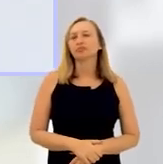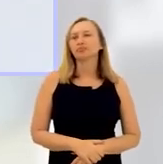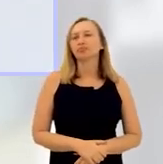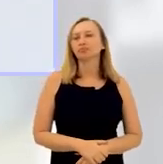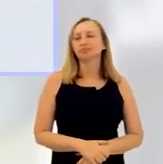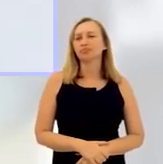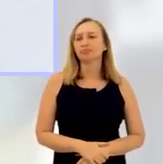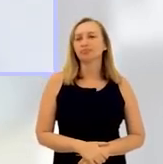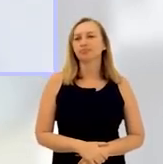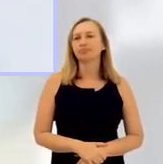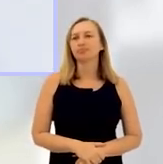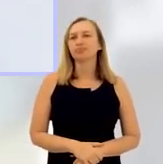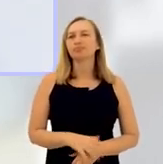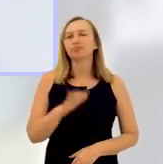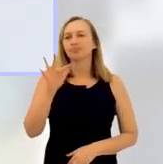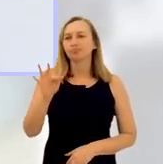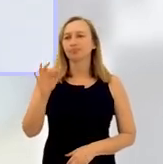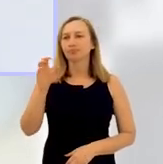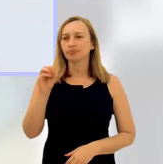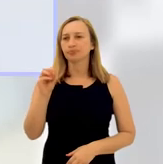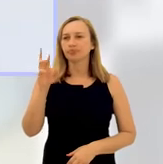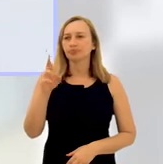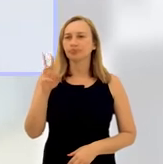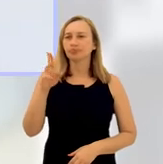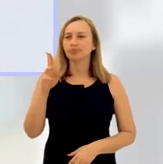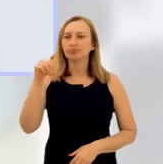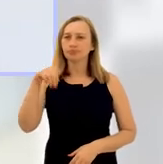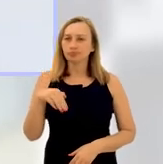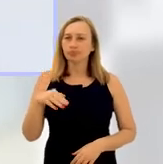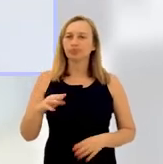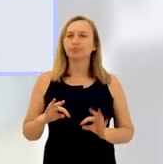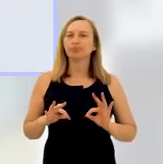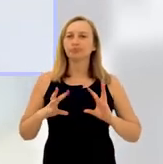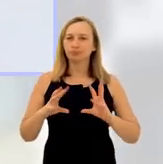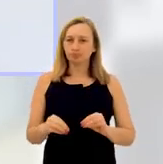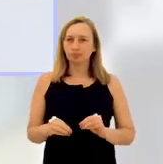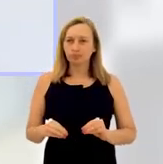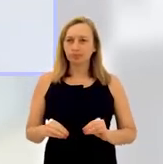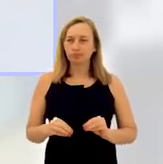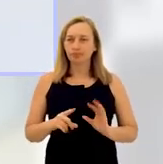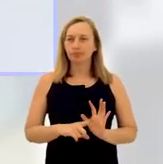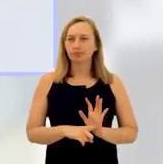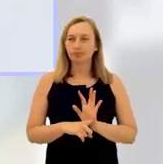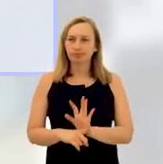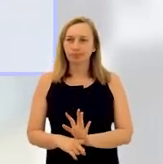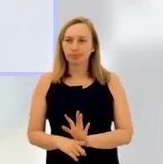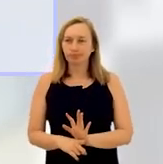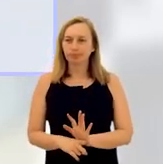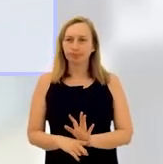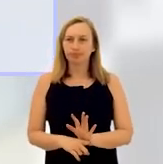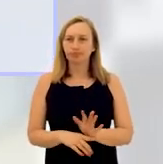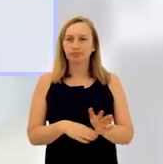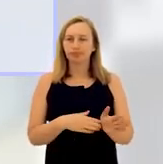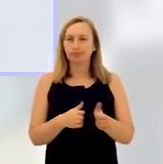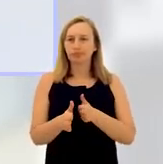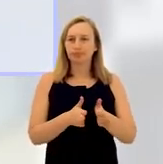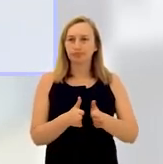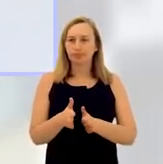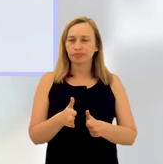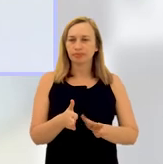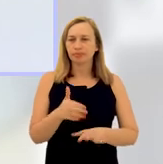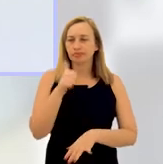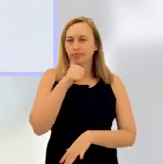Maria da Penha Virtual, no fórum. E isso tudo fomenta, né, que a mulher